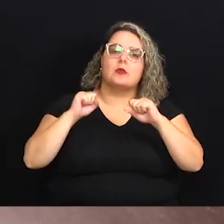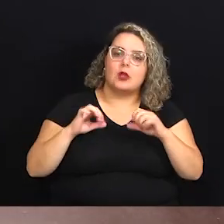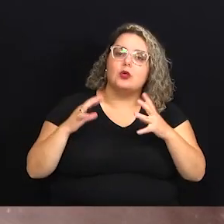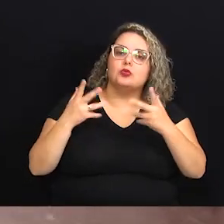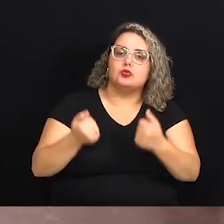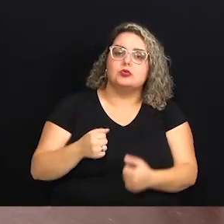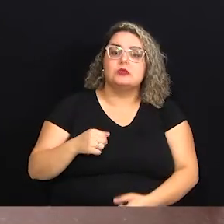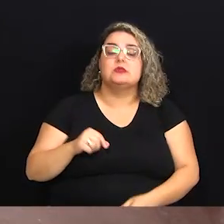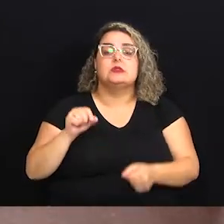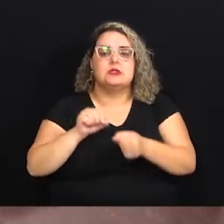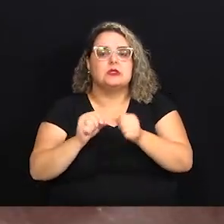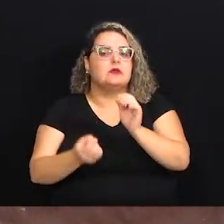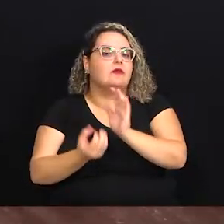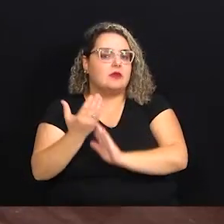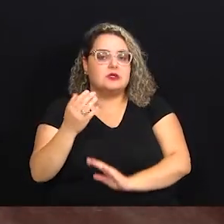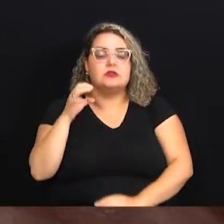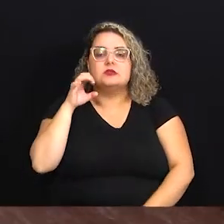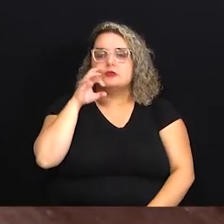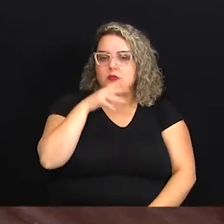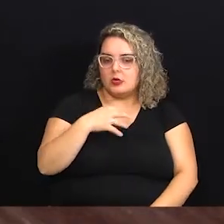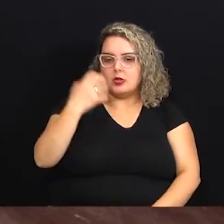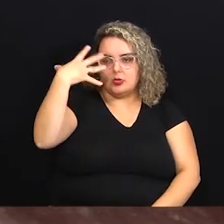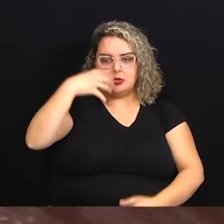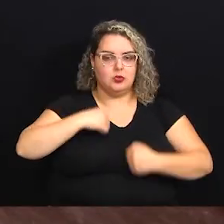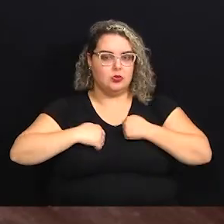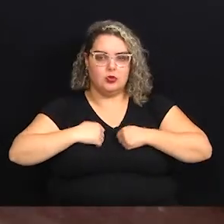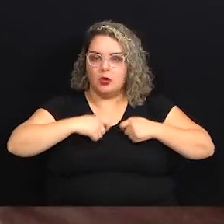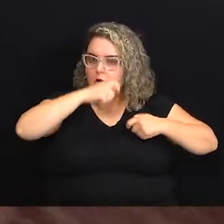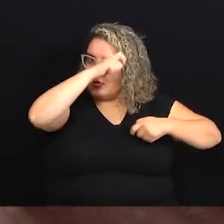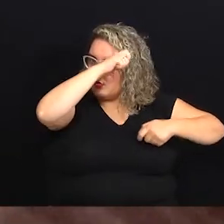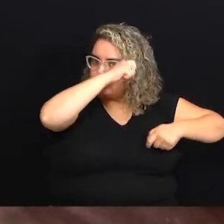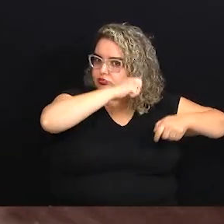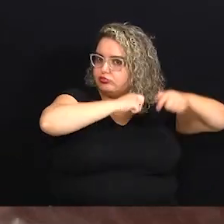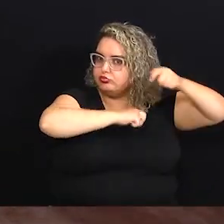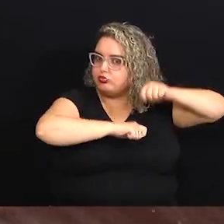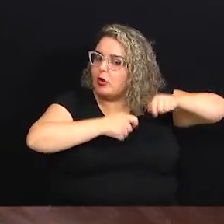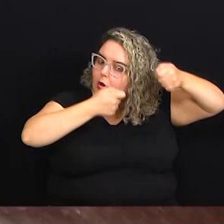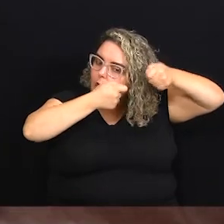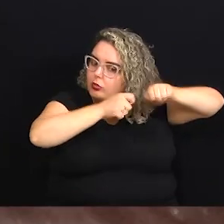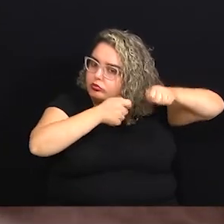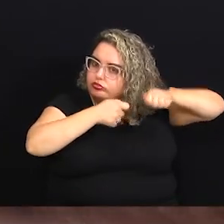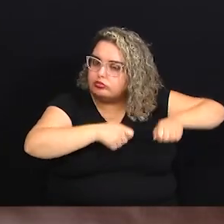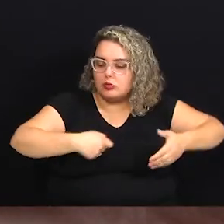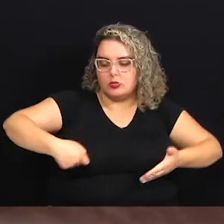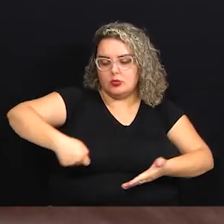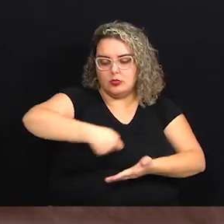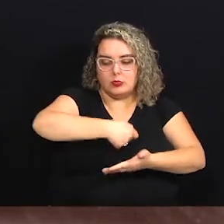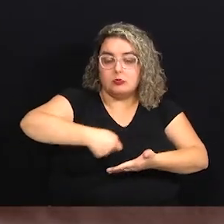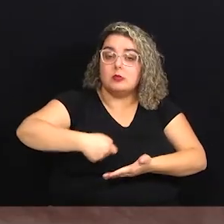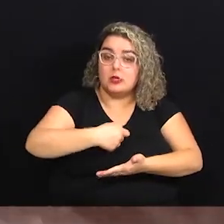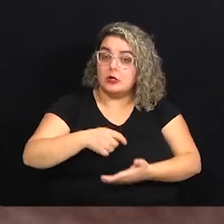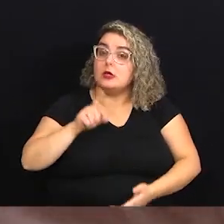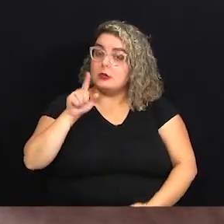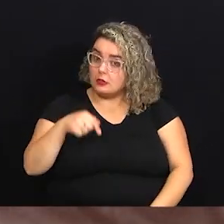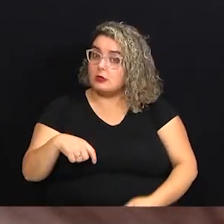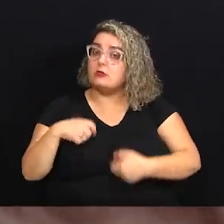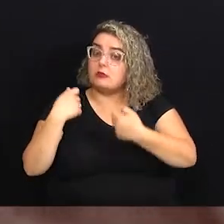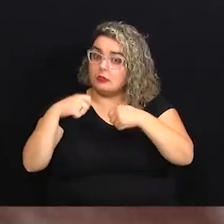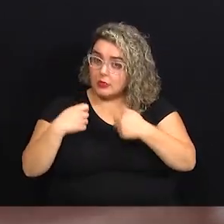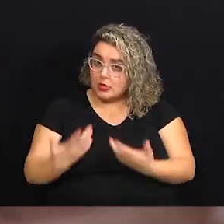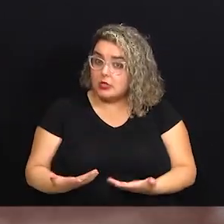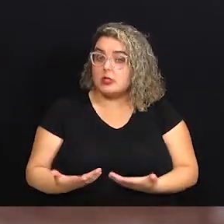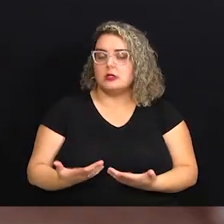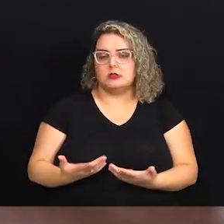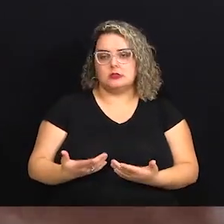os equipamentos que produzem calor, a exemplo do chuveiro elétrico, a chapinha, o ferro de passar a roupa também, são